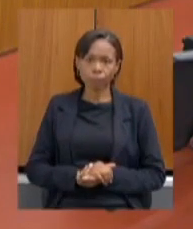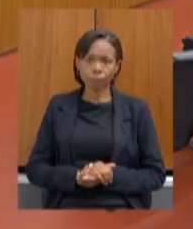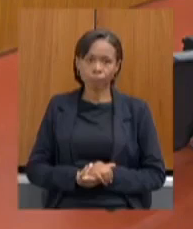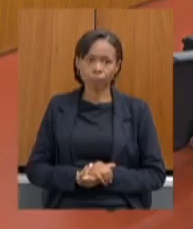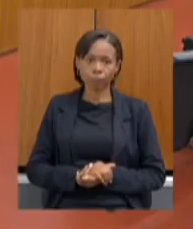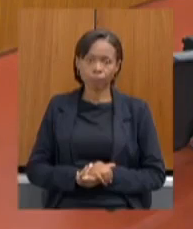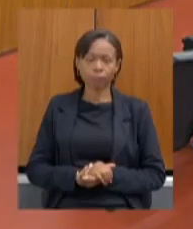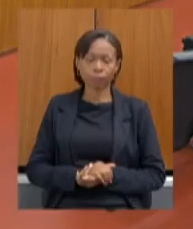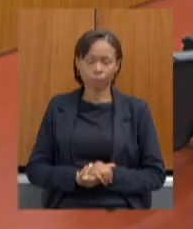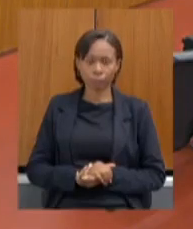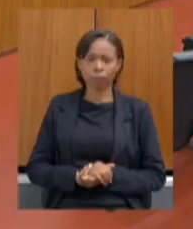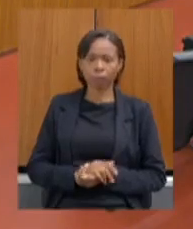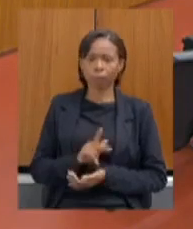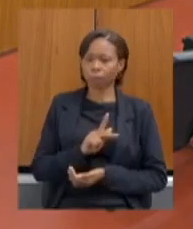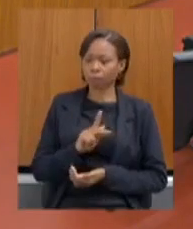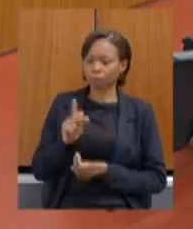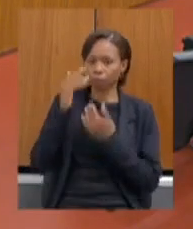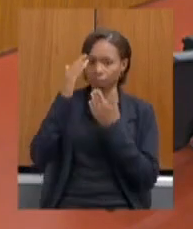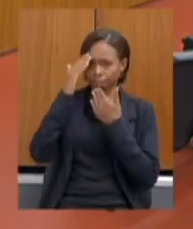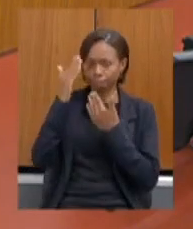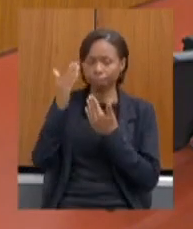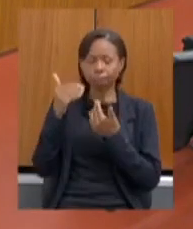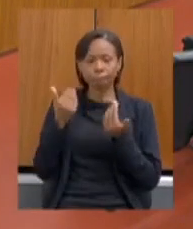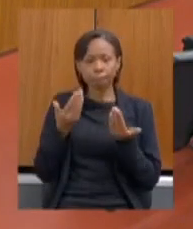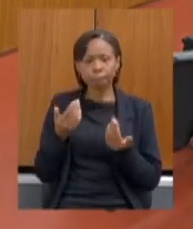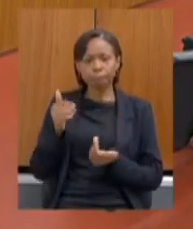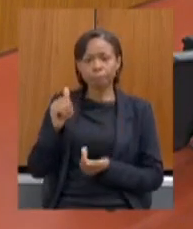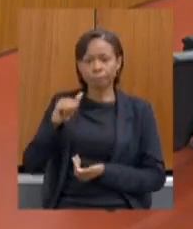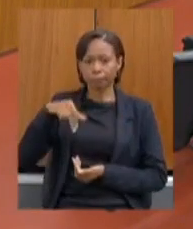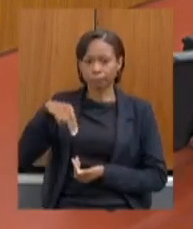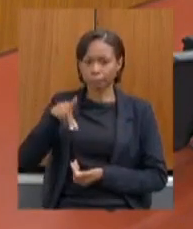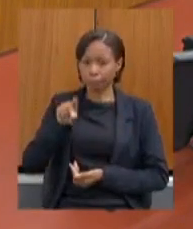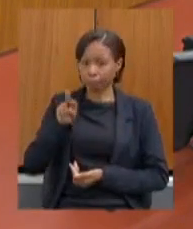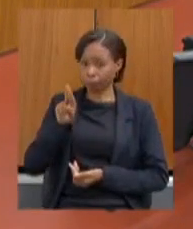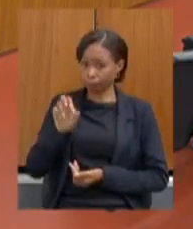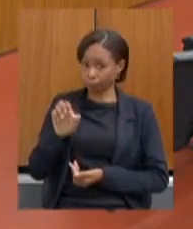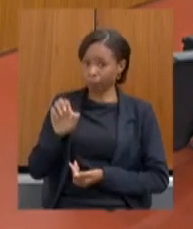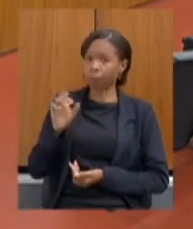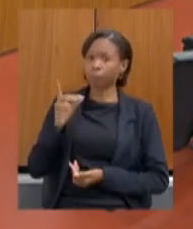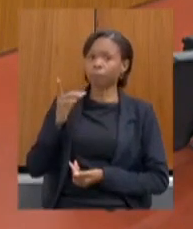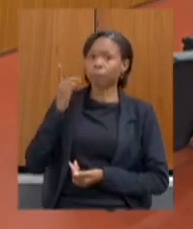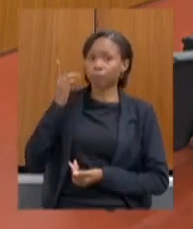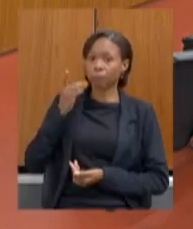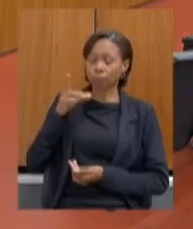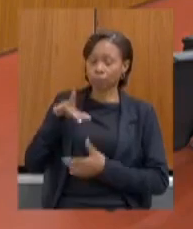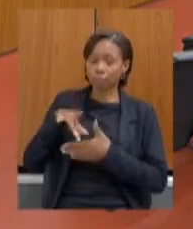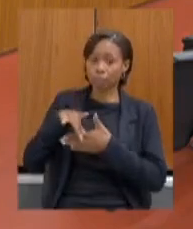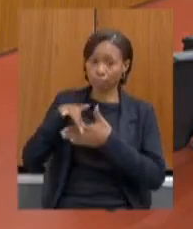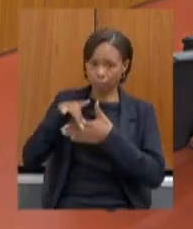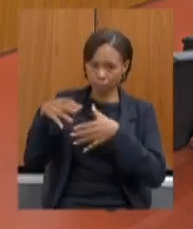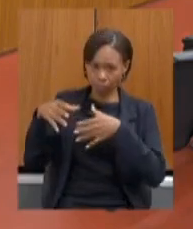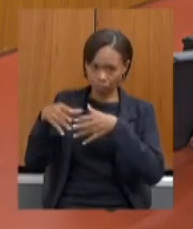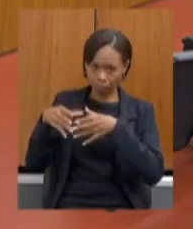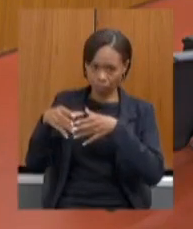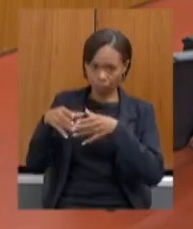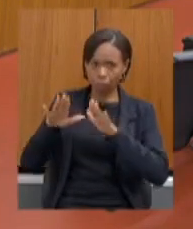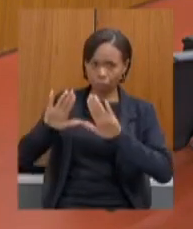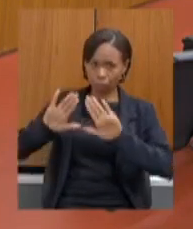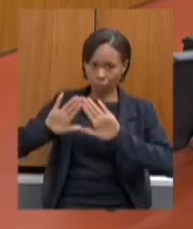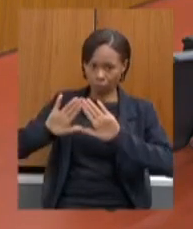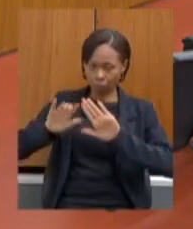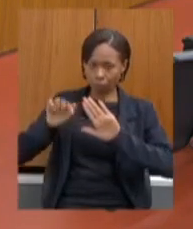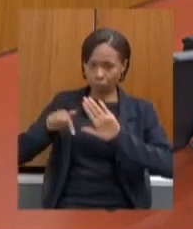Muito obrigado, presidente, deputado André Quintão, prazer falar com o senhor, líder de bloco na Casa da Assembleia